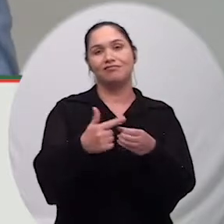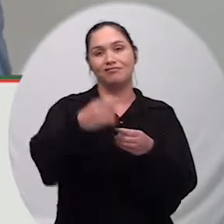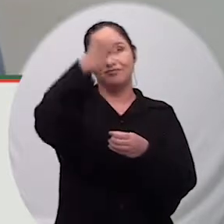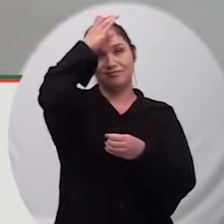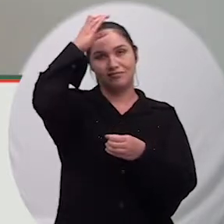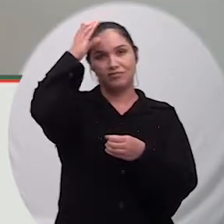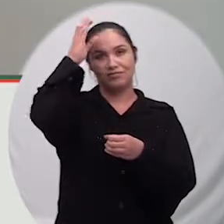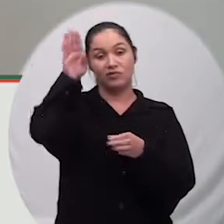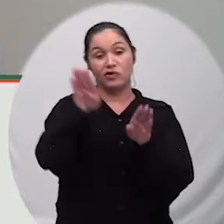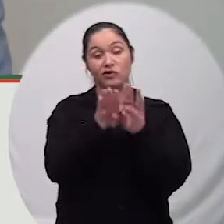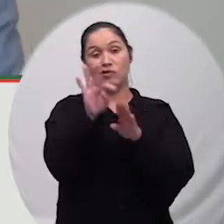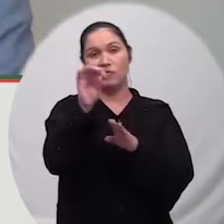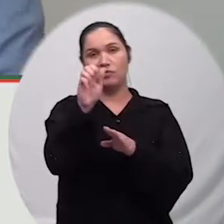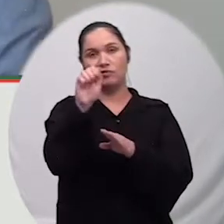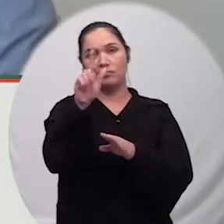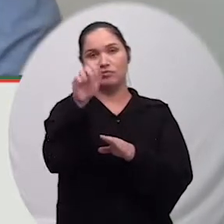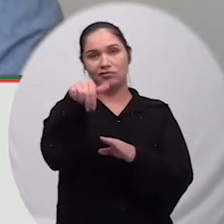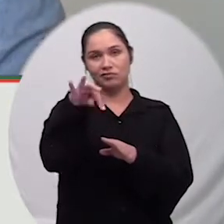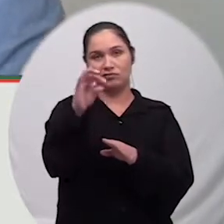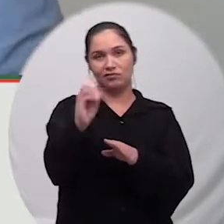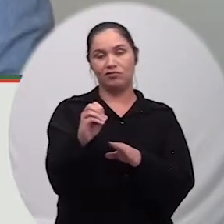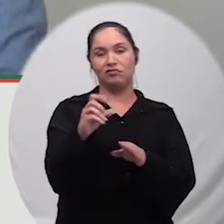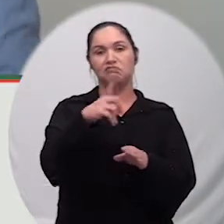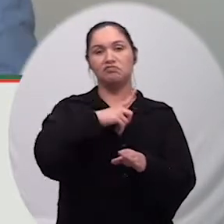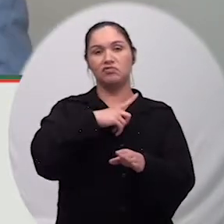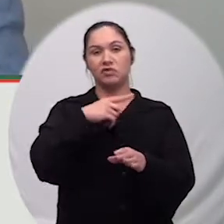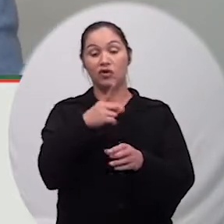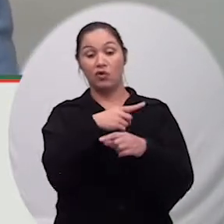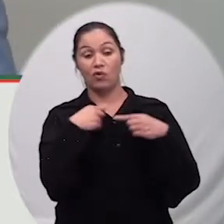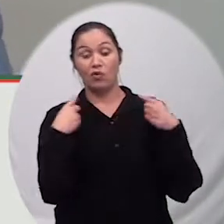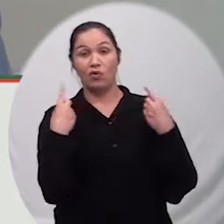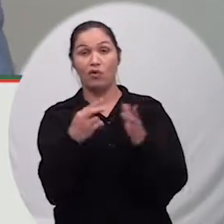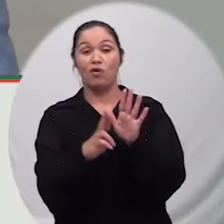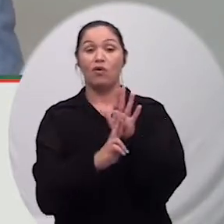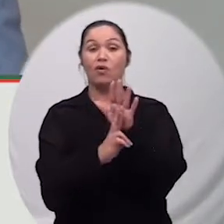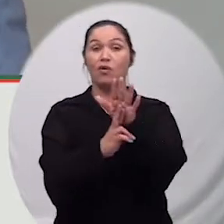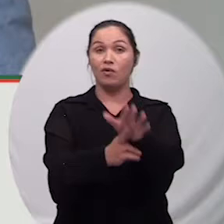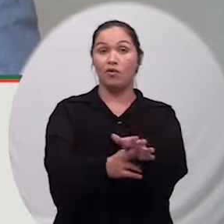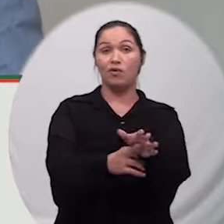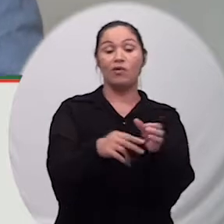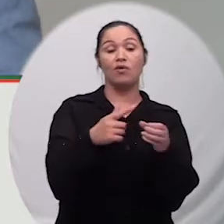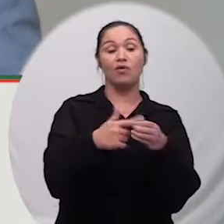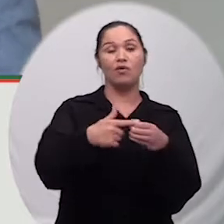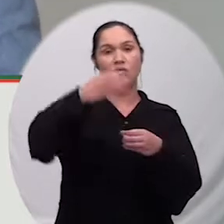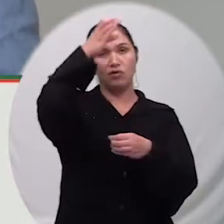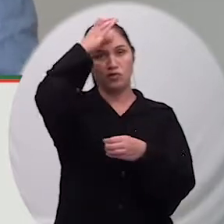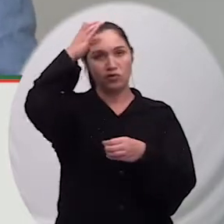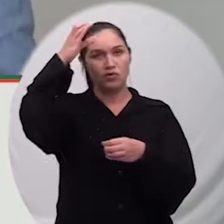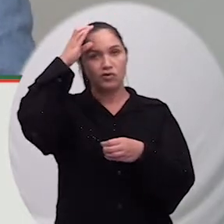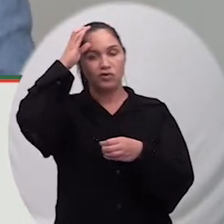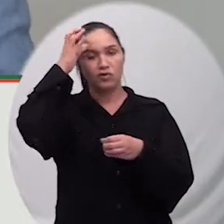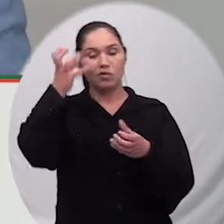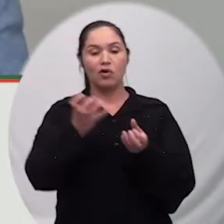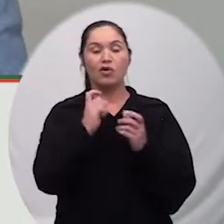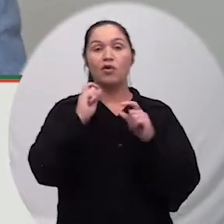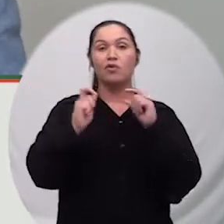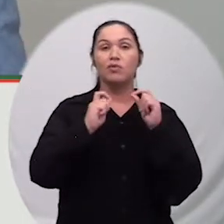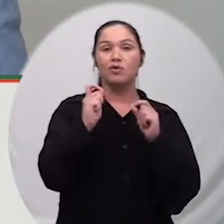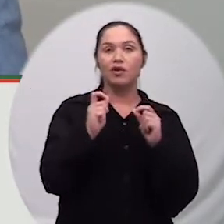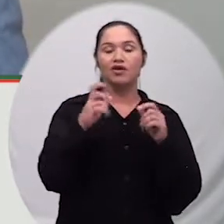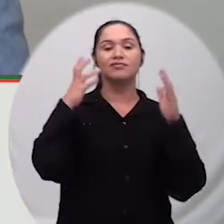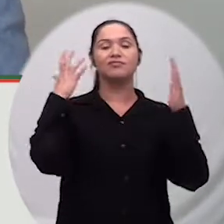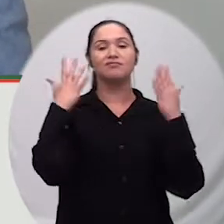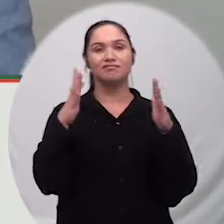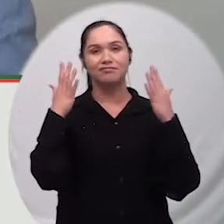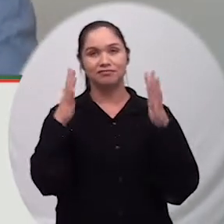qualidade de representantes do município, de todos os habitantes dessa terra, temos a obrigação de parabenizar